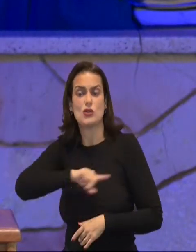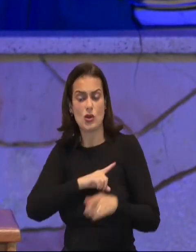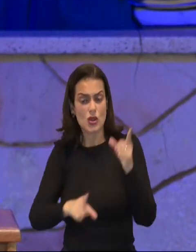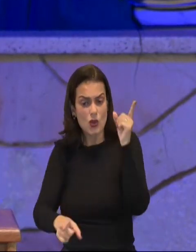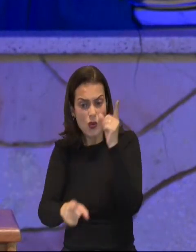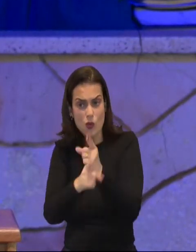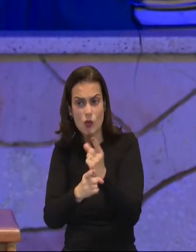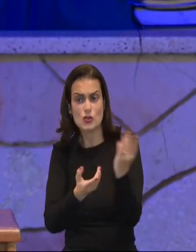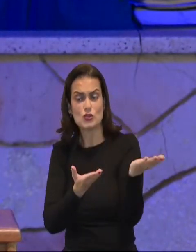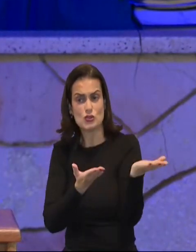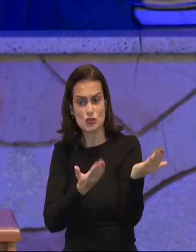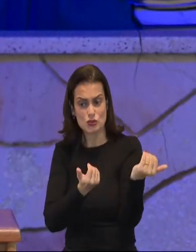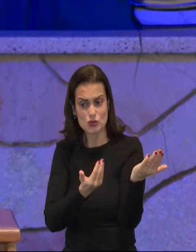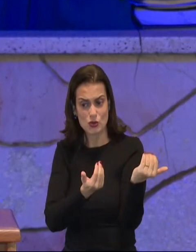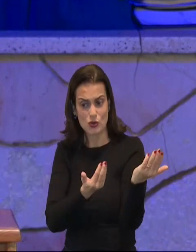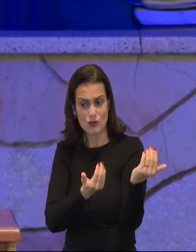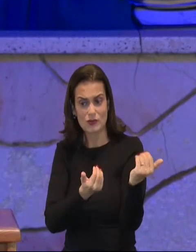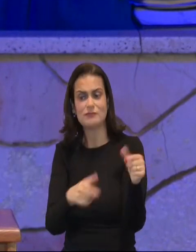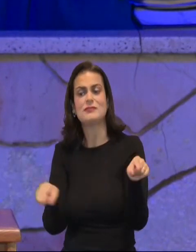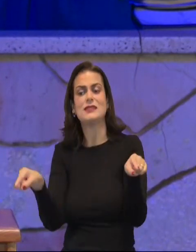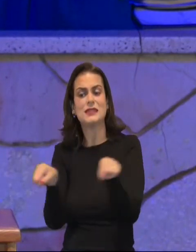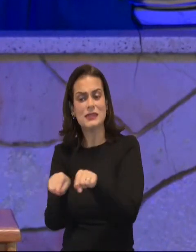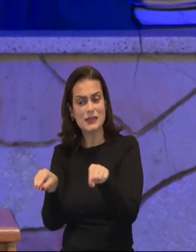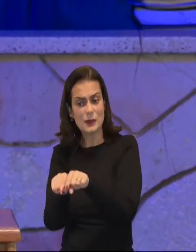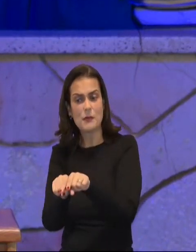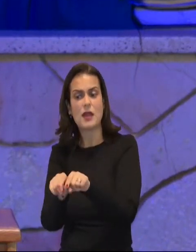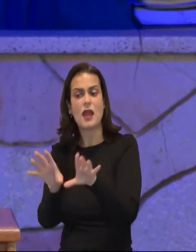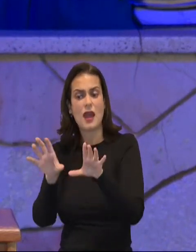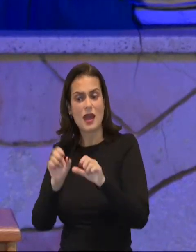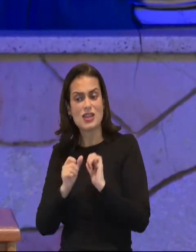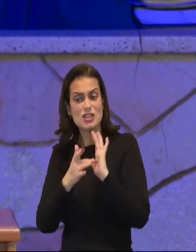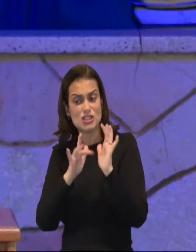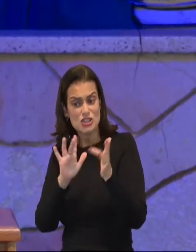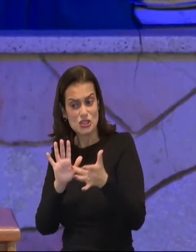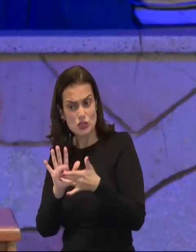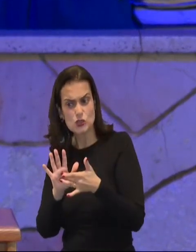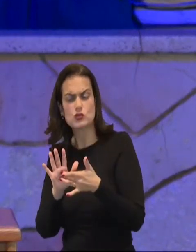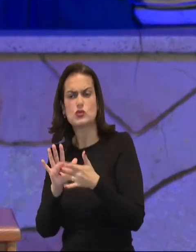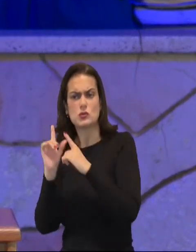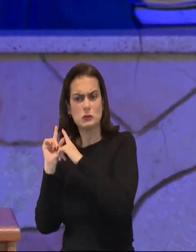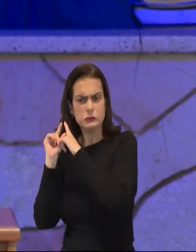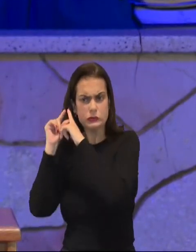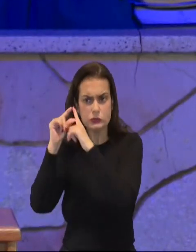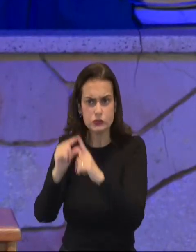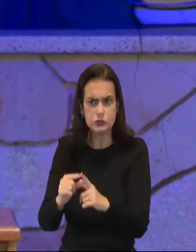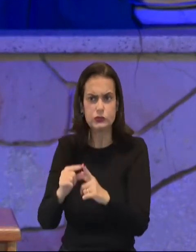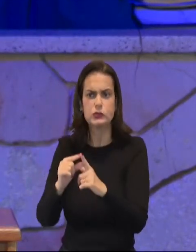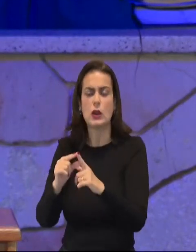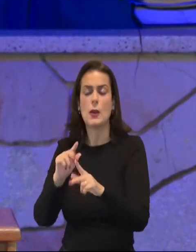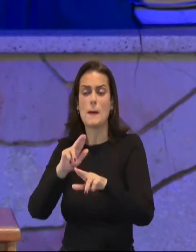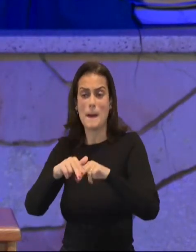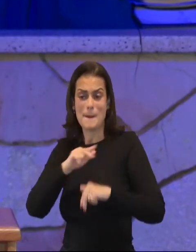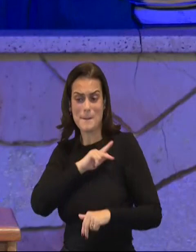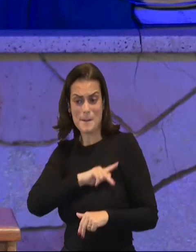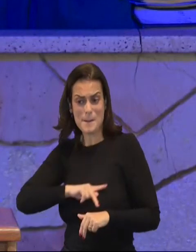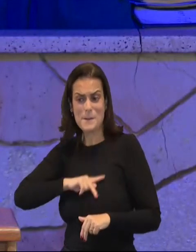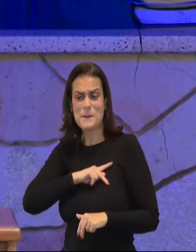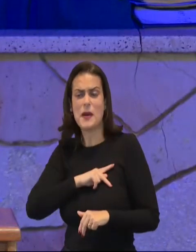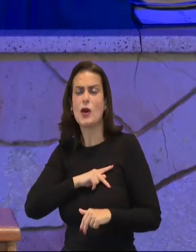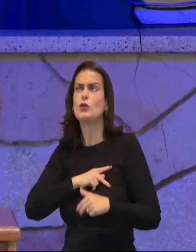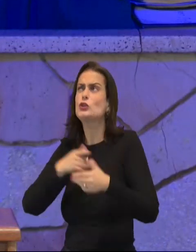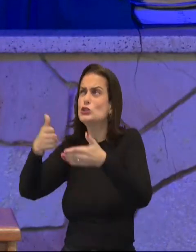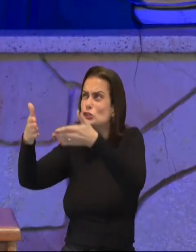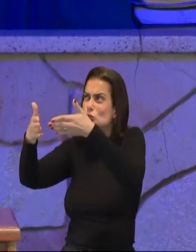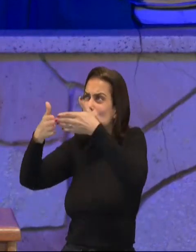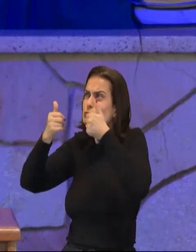jovem adivinha, que também recebe Jesus através de uma palavra poderosa e dura do apóstolo Paulo, evocando o nome do